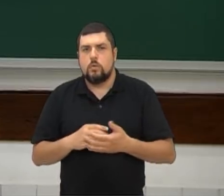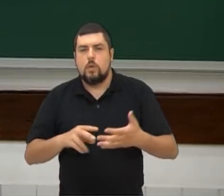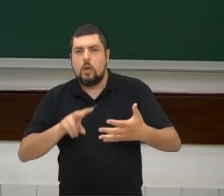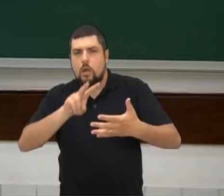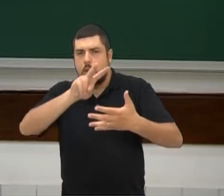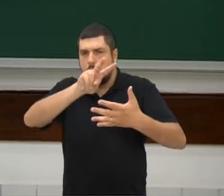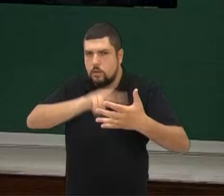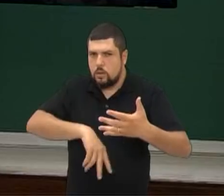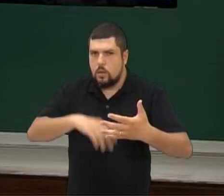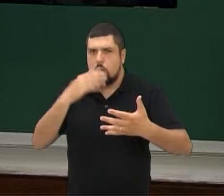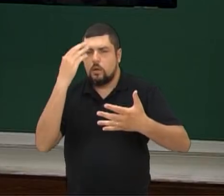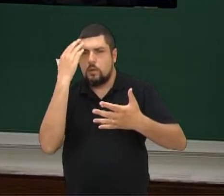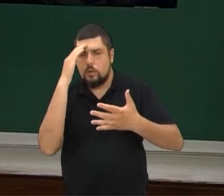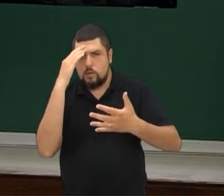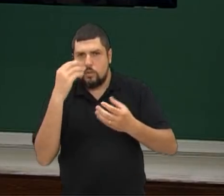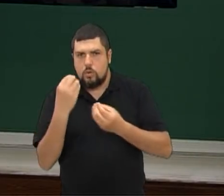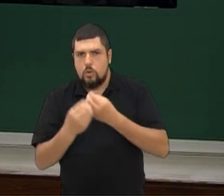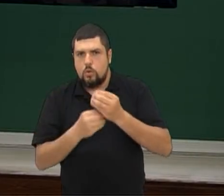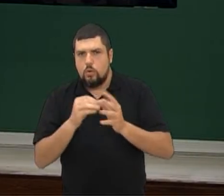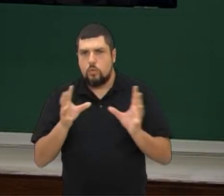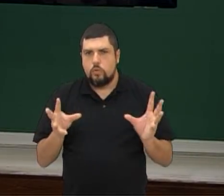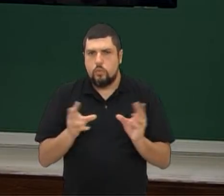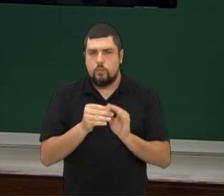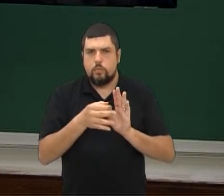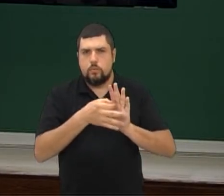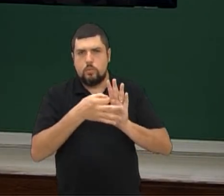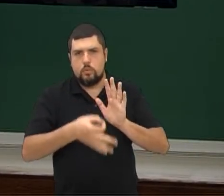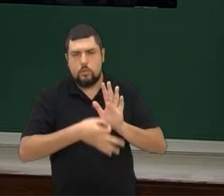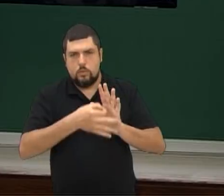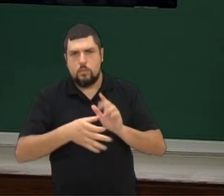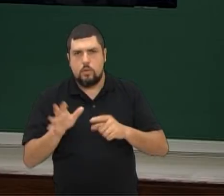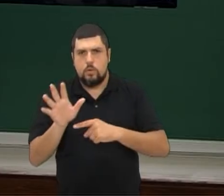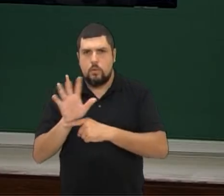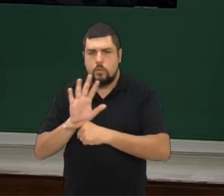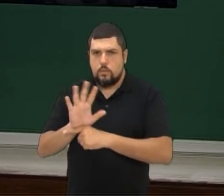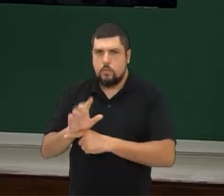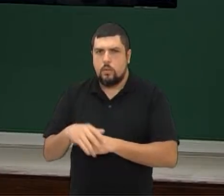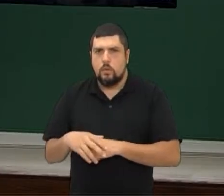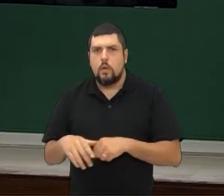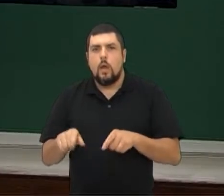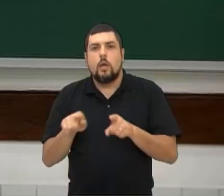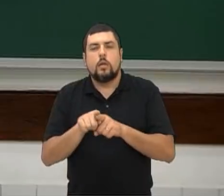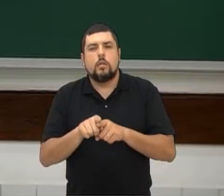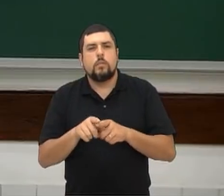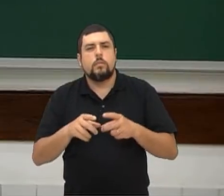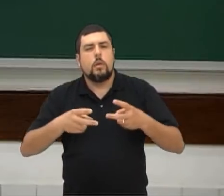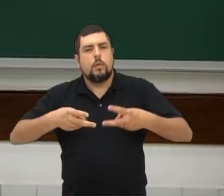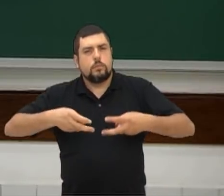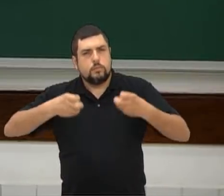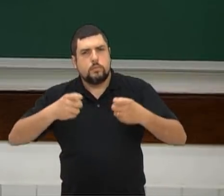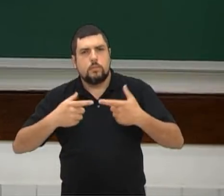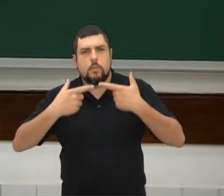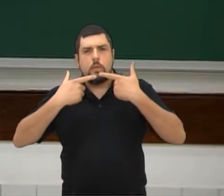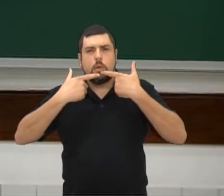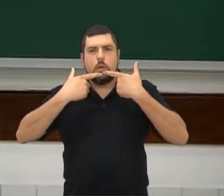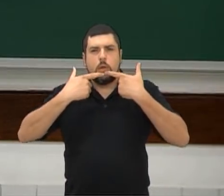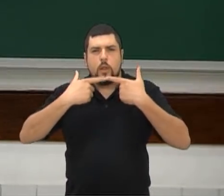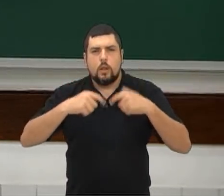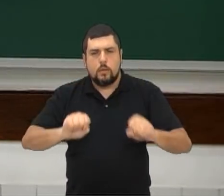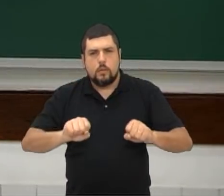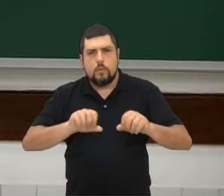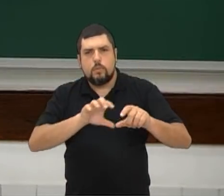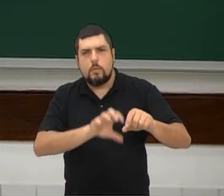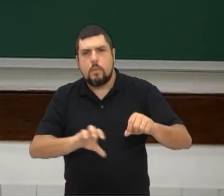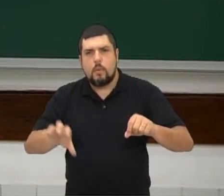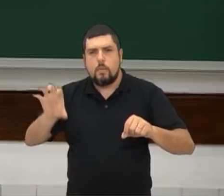de uma resenha de filme, que era o filme Cine Hollywood, e compreendemos que a variação linguística faz parte do nosso dia a